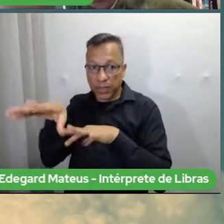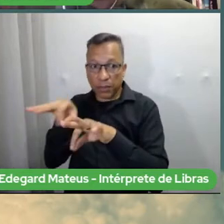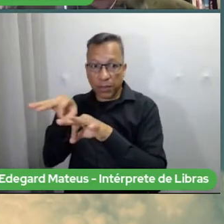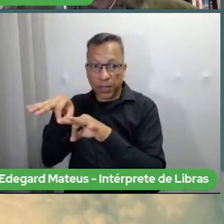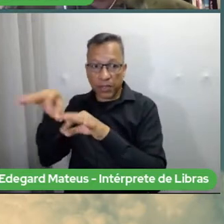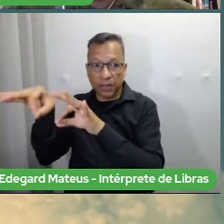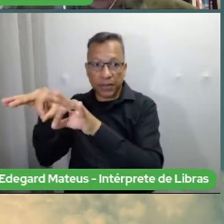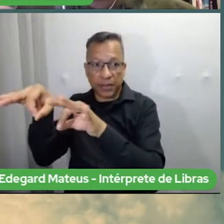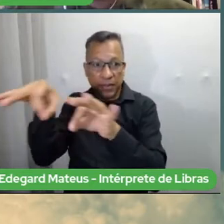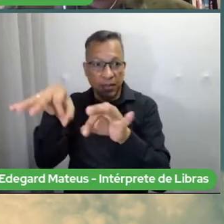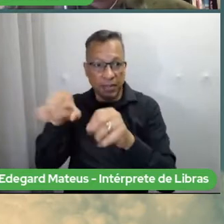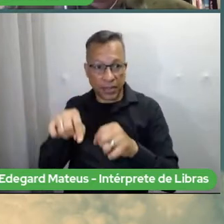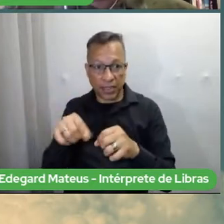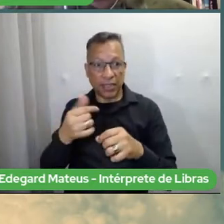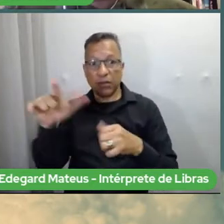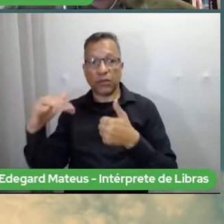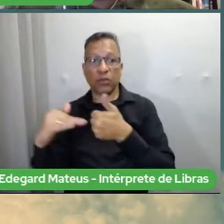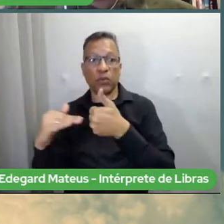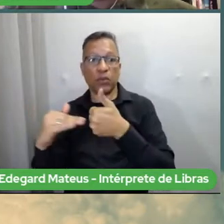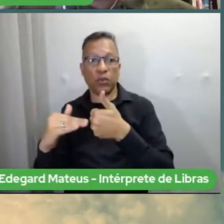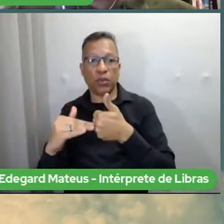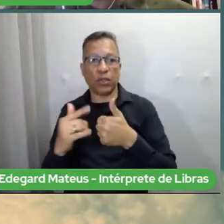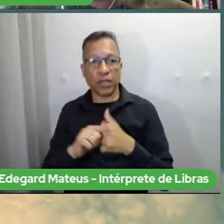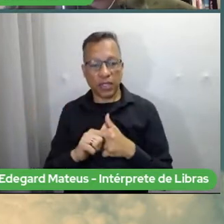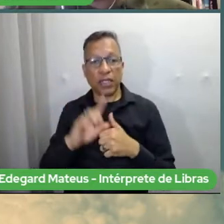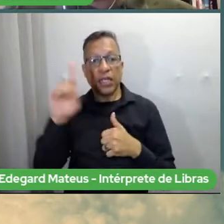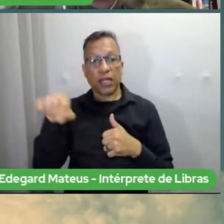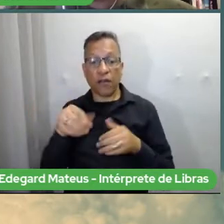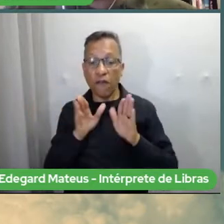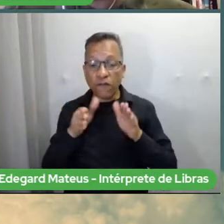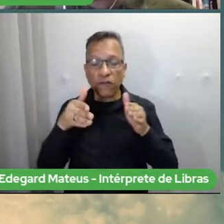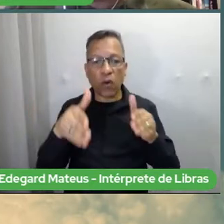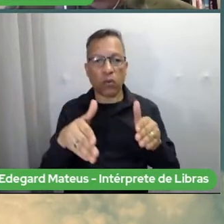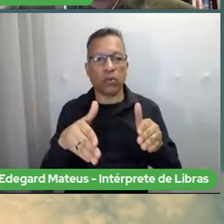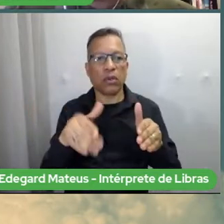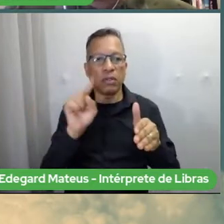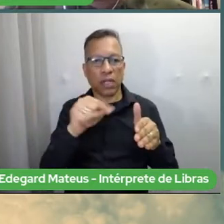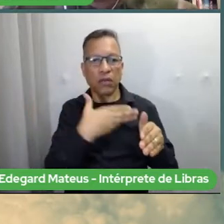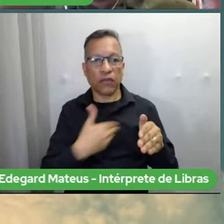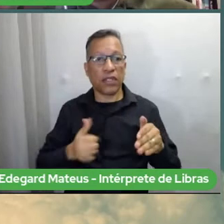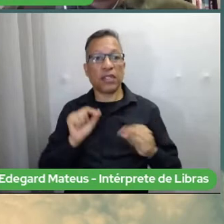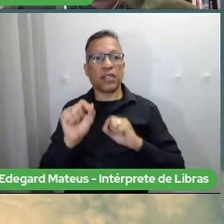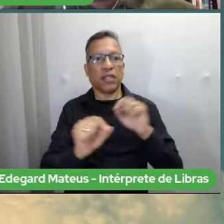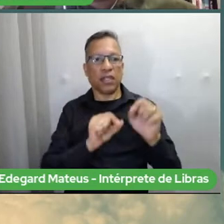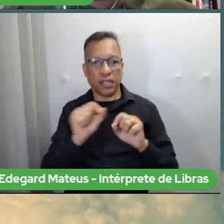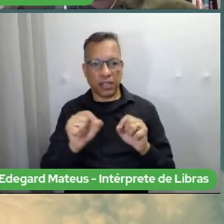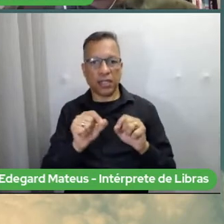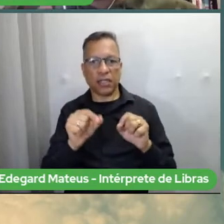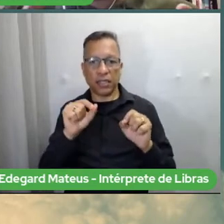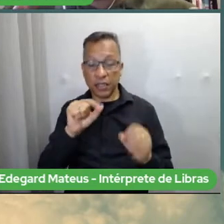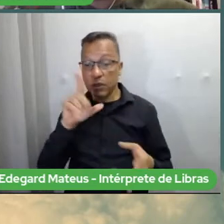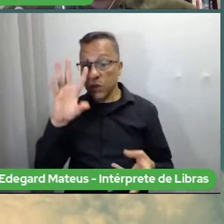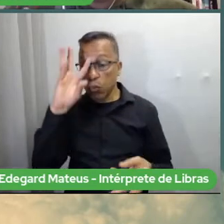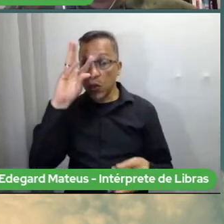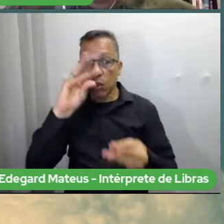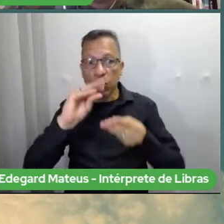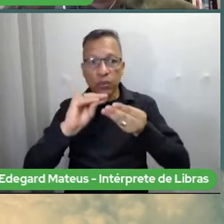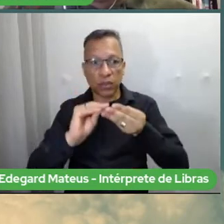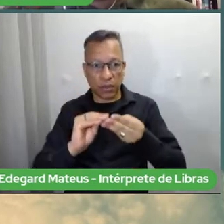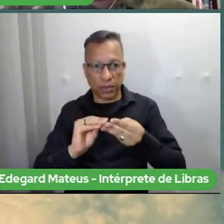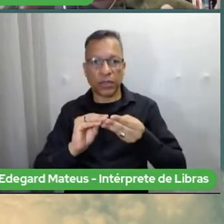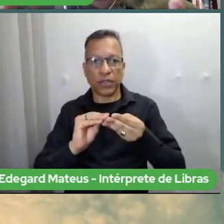o time de dados. E o foco da governança passa a ser mais em guidelines e automações. Então, esse é o resumo dessa mudança de